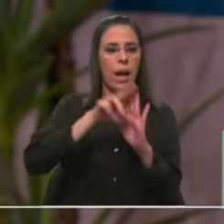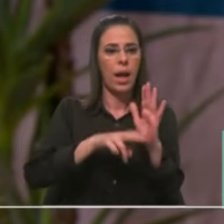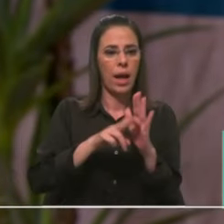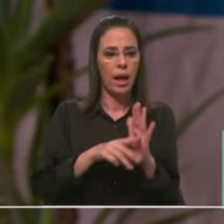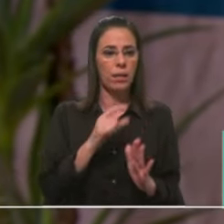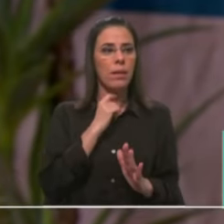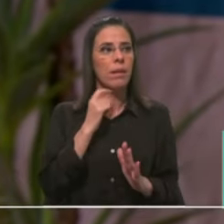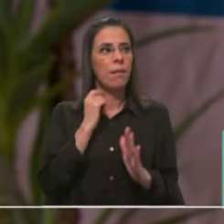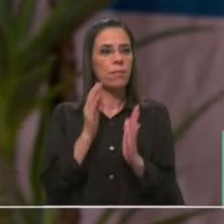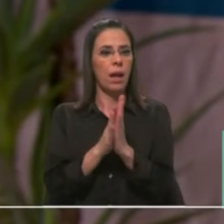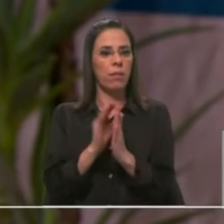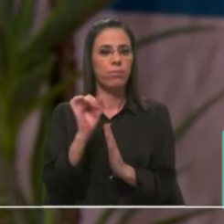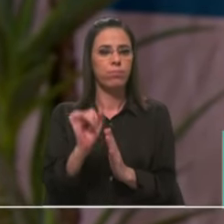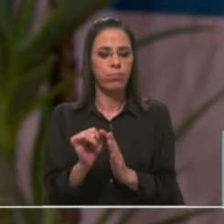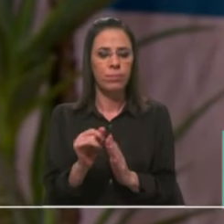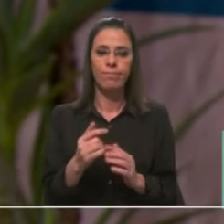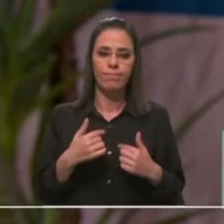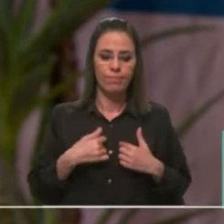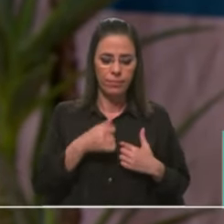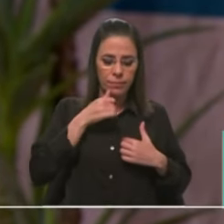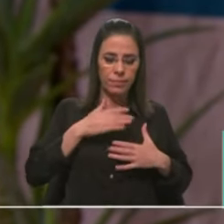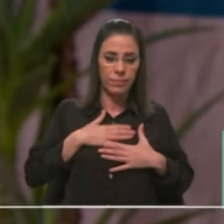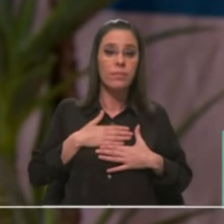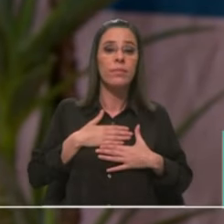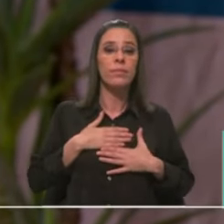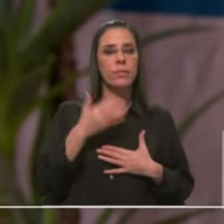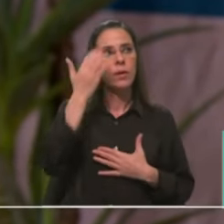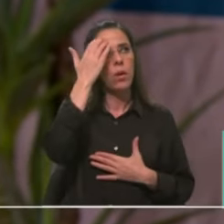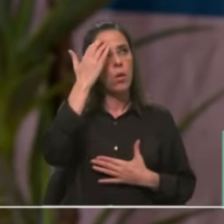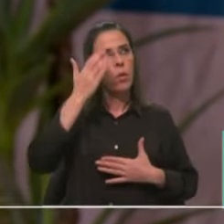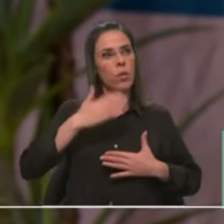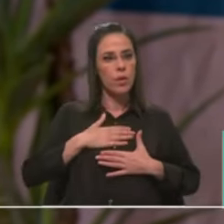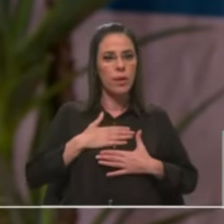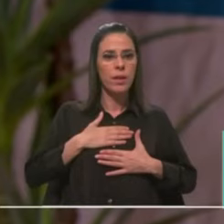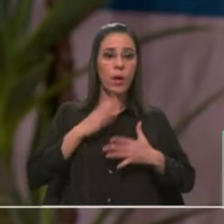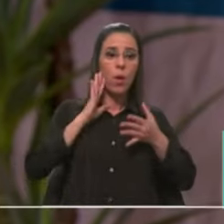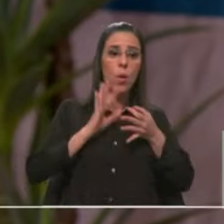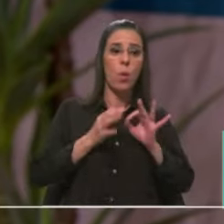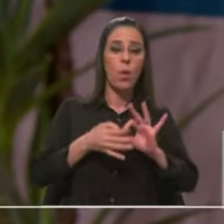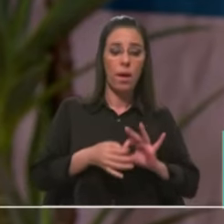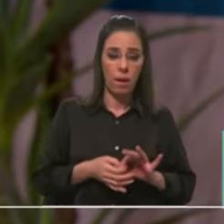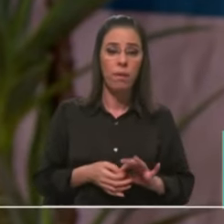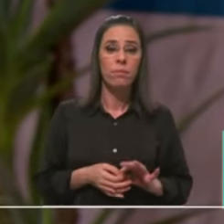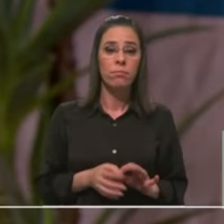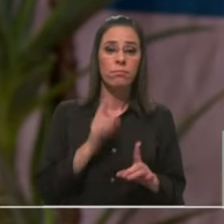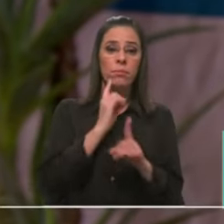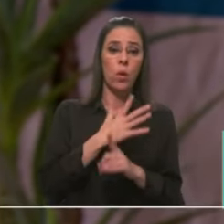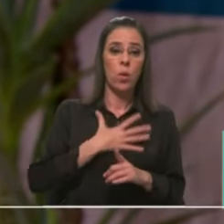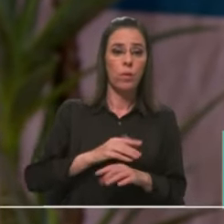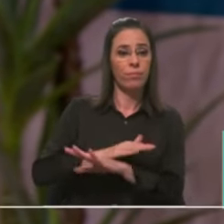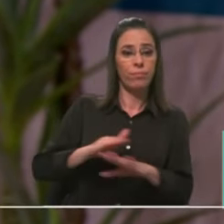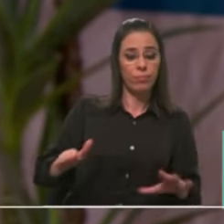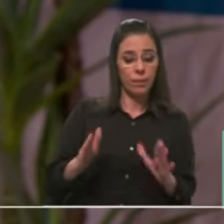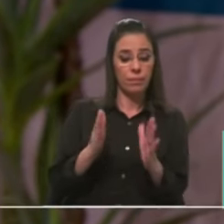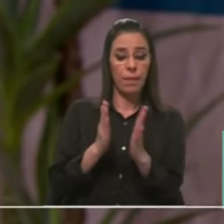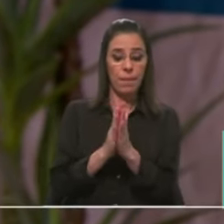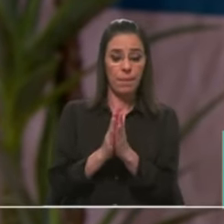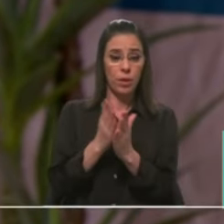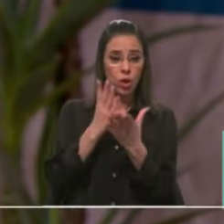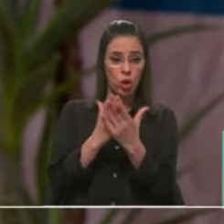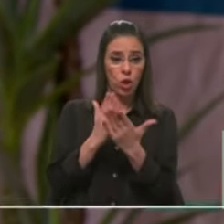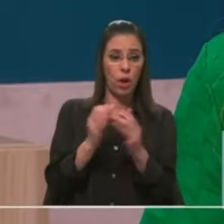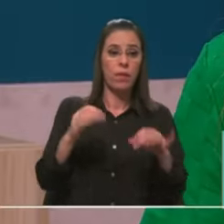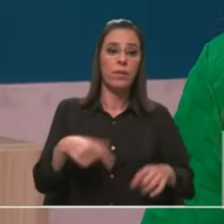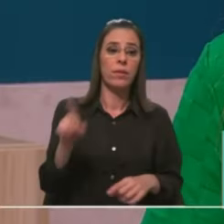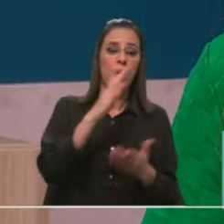sacerdócio não é e entendia que devia tomar quem quem consciência sendo coerente devia deixar aquilo que gostava que era o seminário e pronto